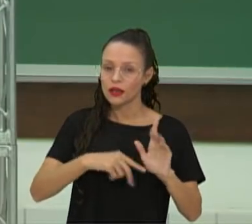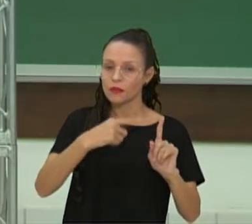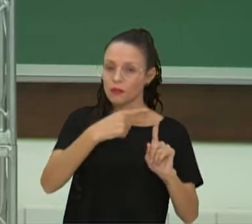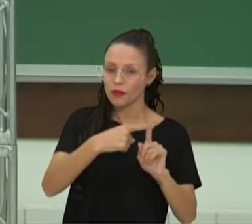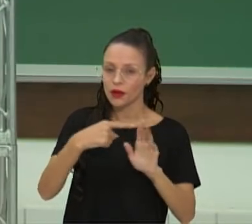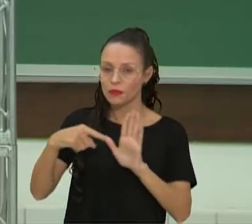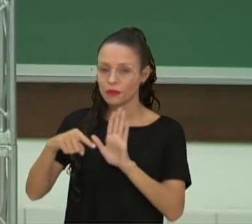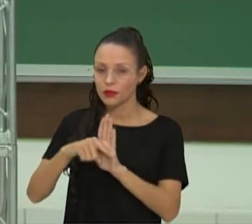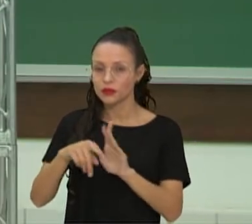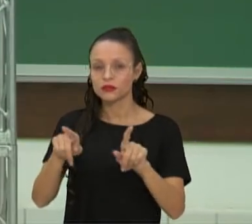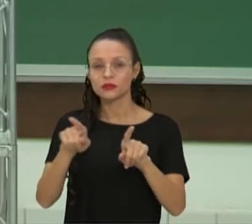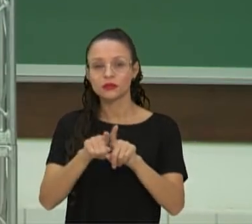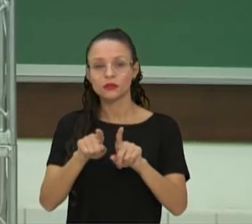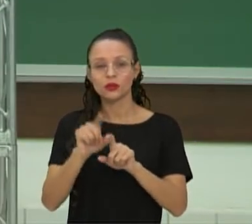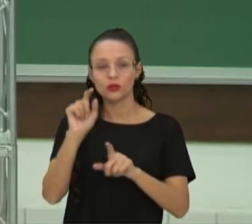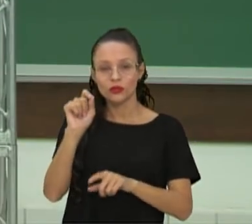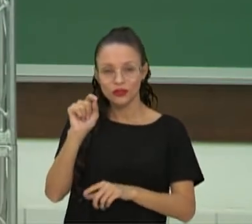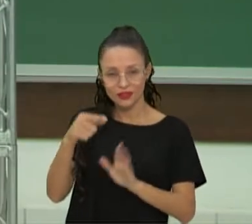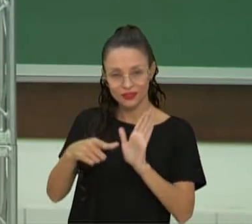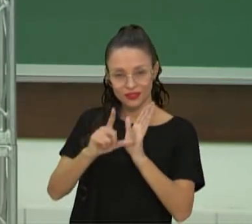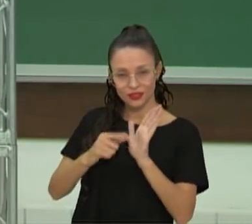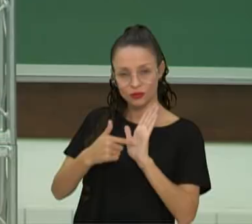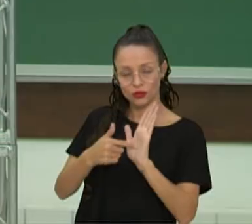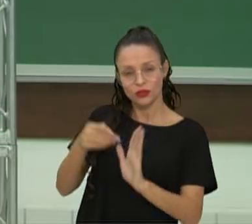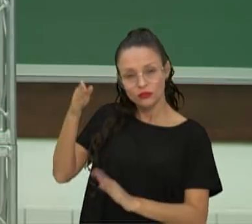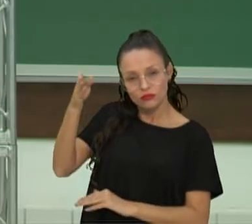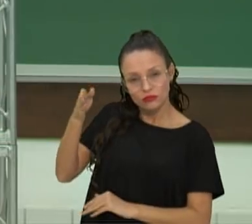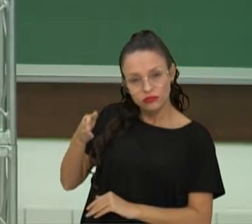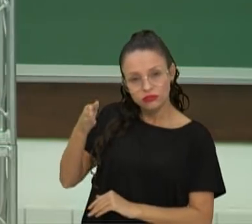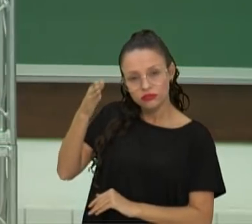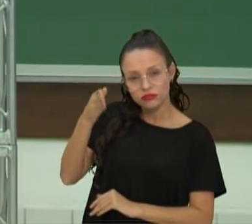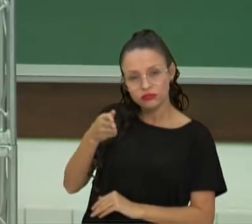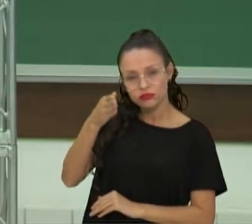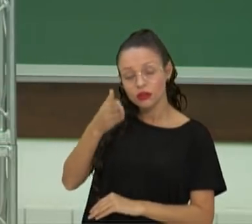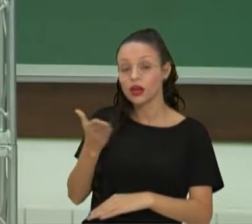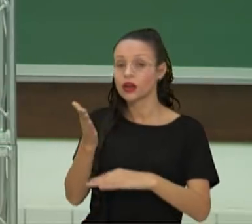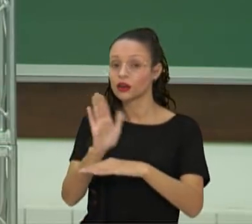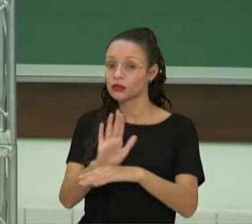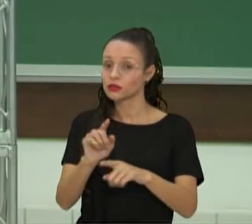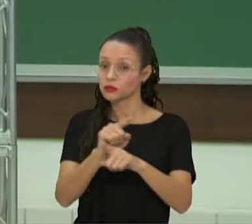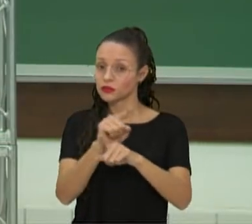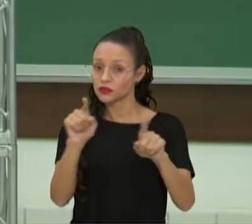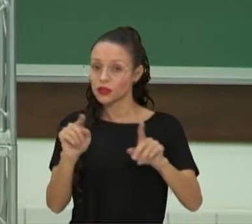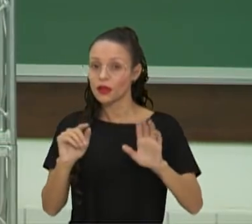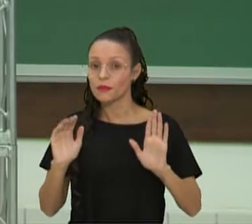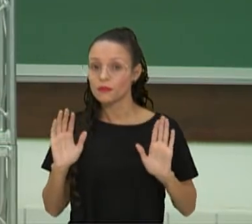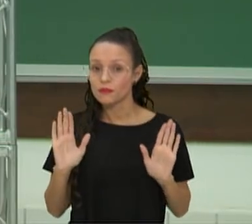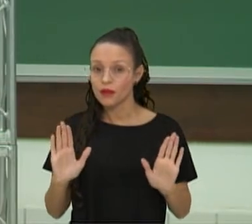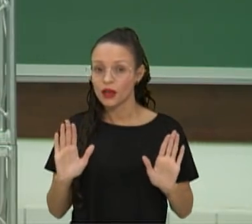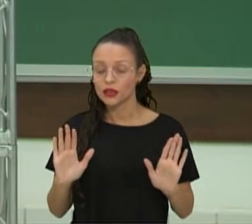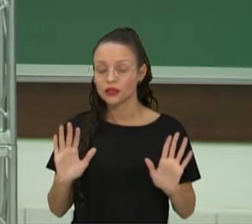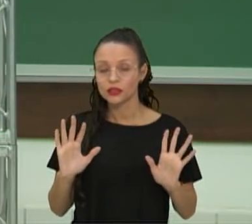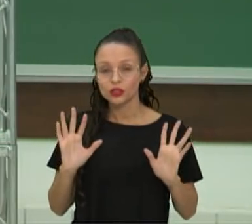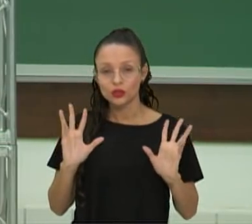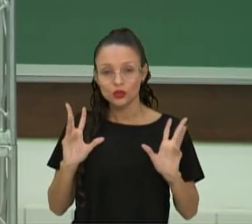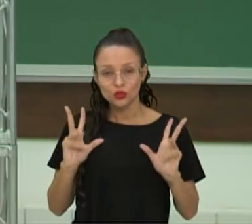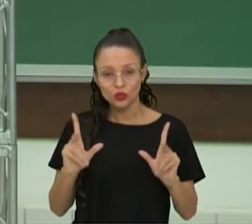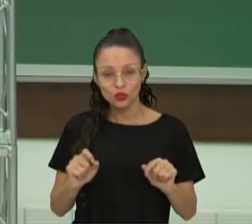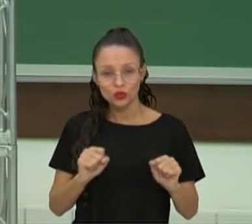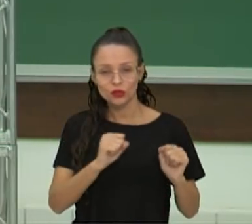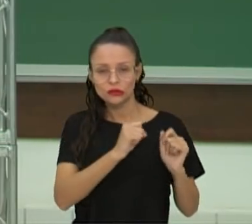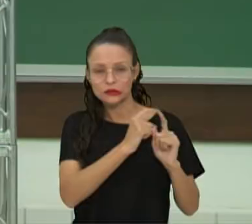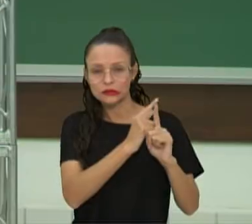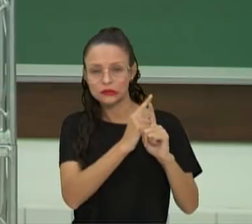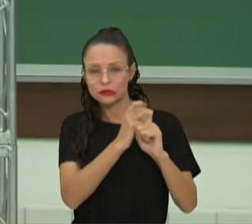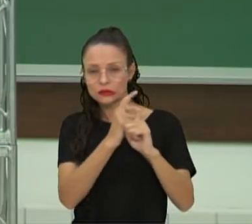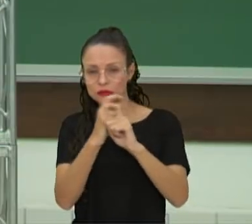lembrar que você tem esse algoritmo que nós fizemos hoje, que pode resolver para você. Né? Só que todas essas operações com polinômios, volte e meia o